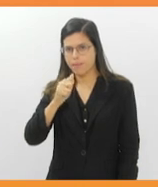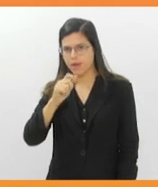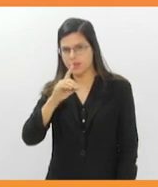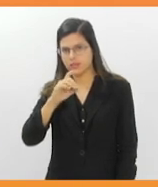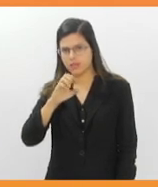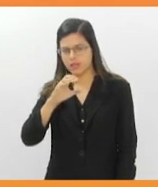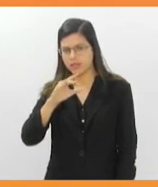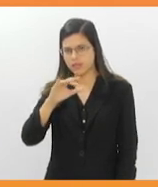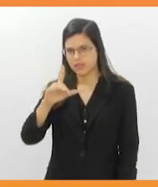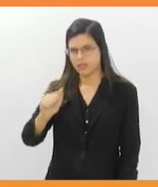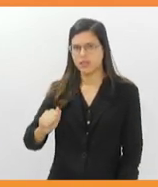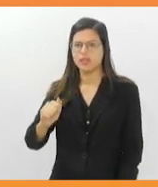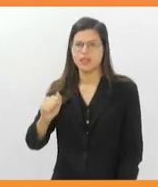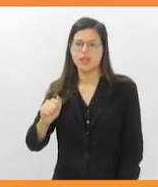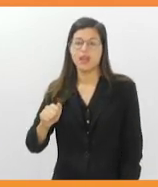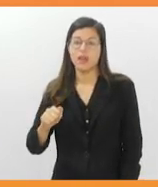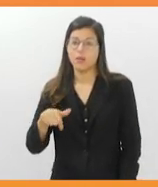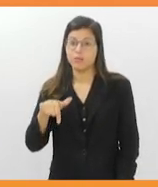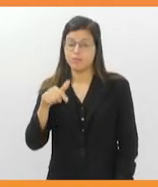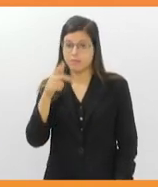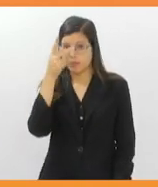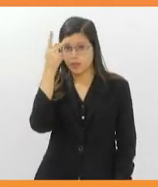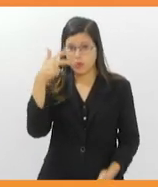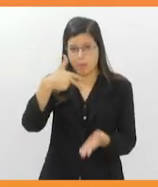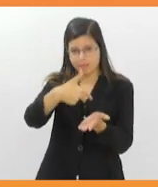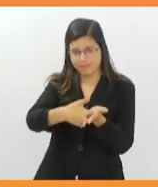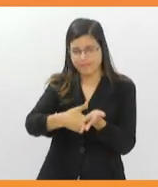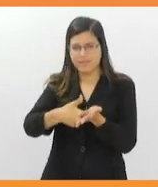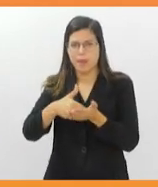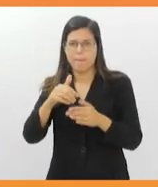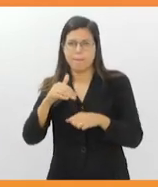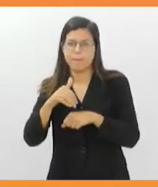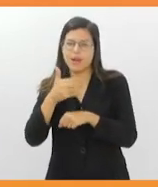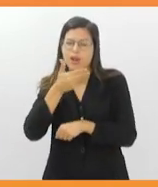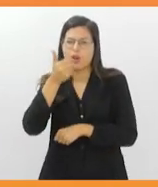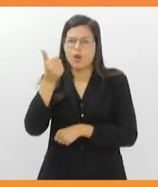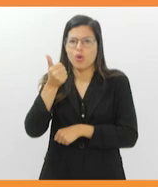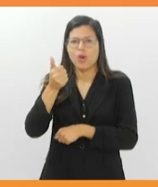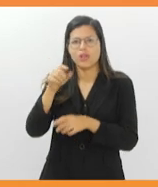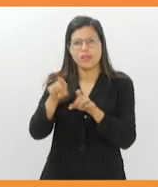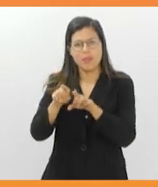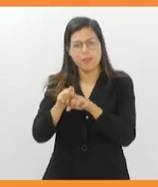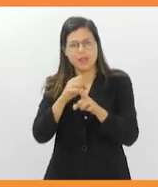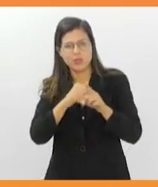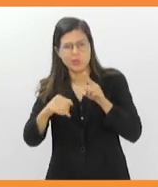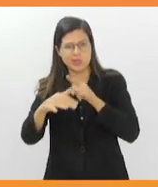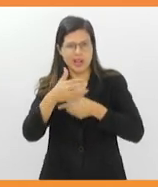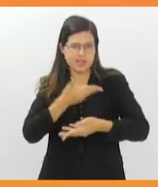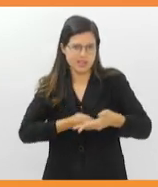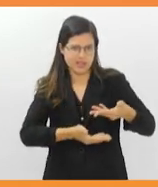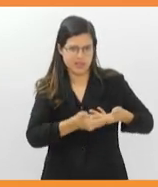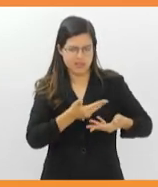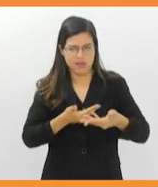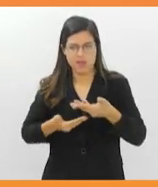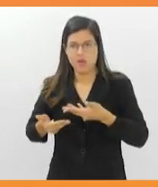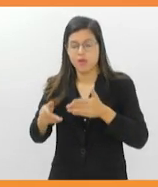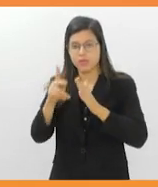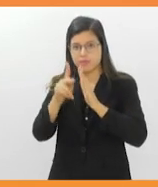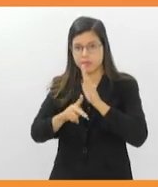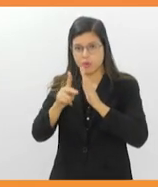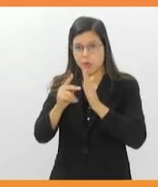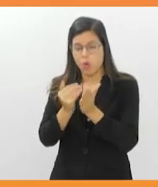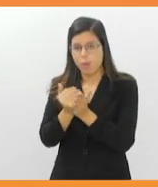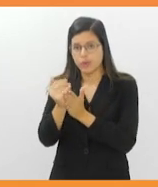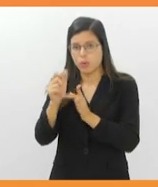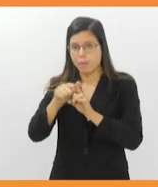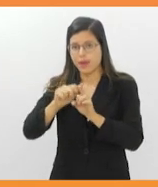Com entretenimento, o paciente fica mais relaxado e permite a sociabilização no ambiente hospitalar. O projeto foi lançado em abril e